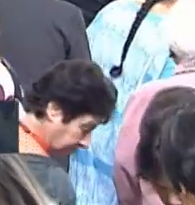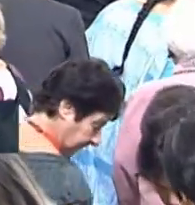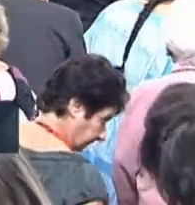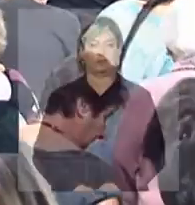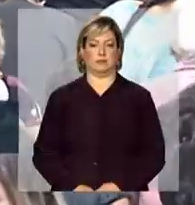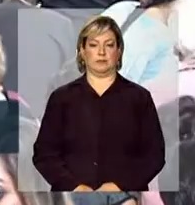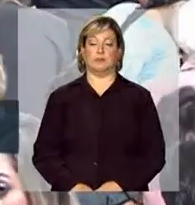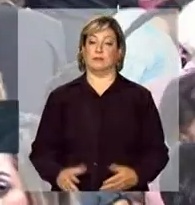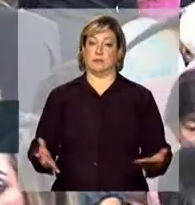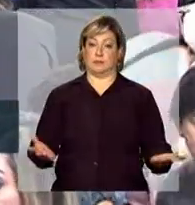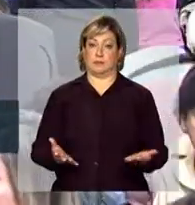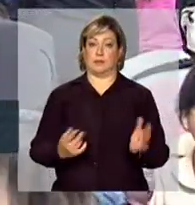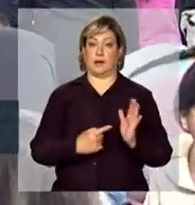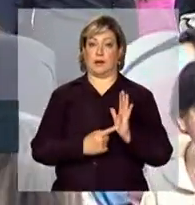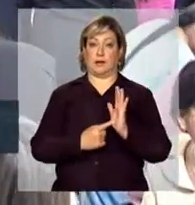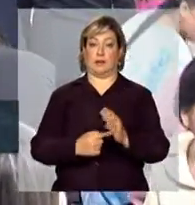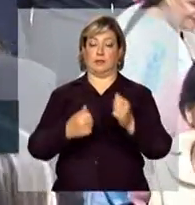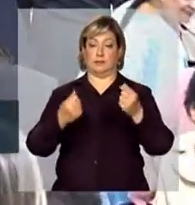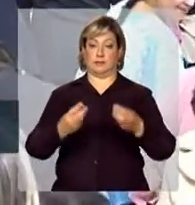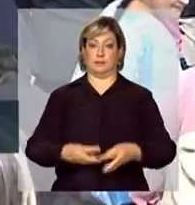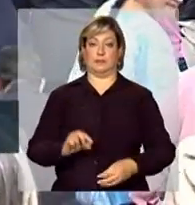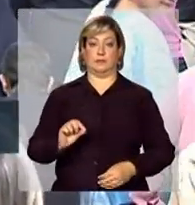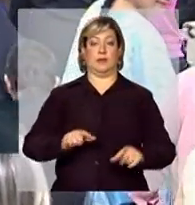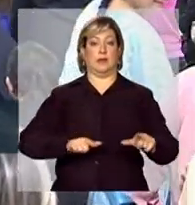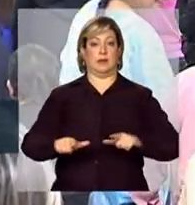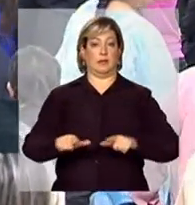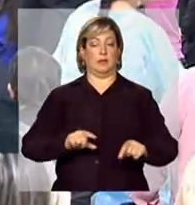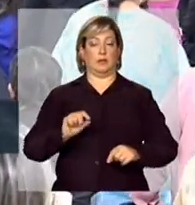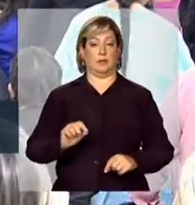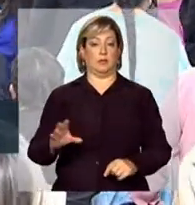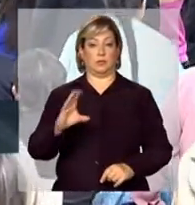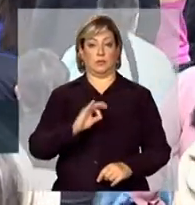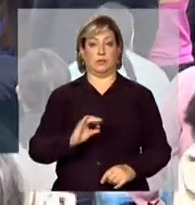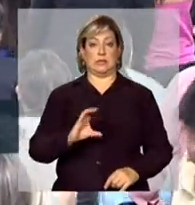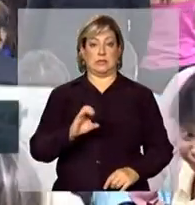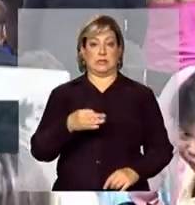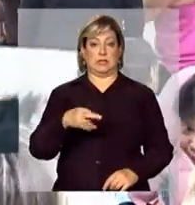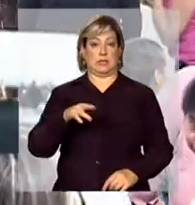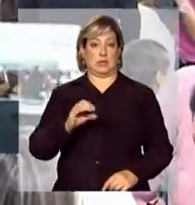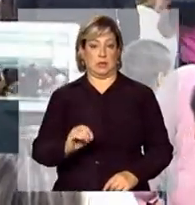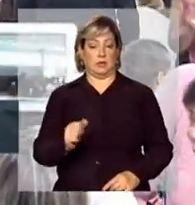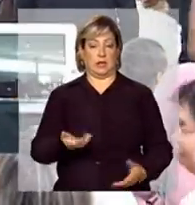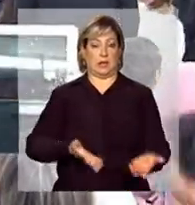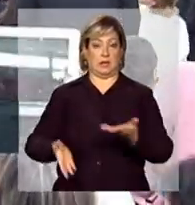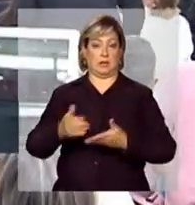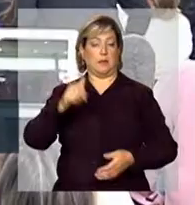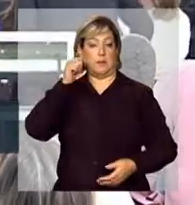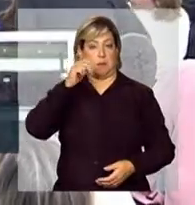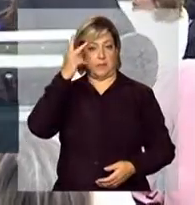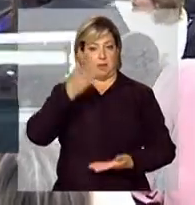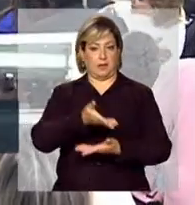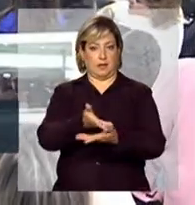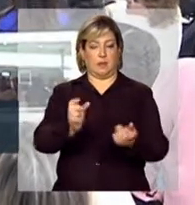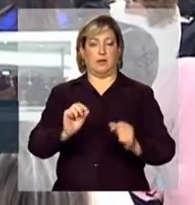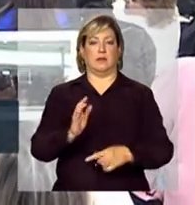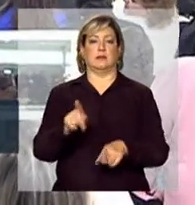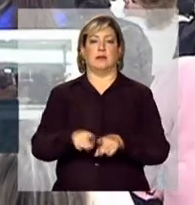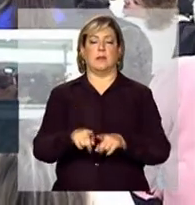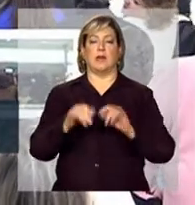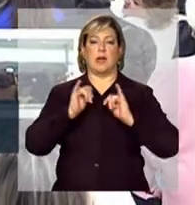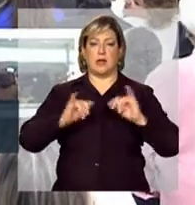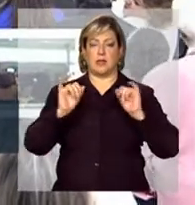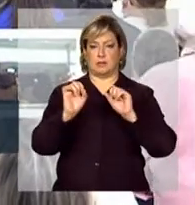eu vou ser apresentadas ações para o Centro para os centros de atendimento às mulheres em áreas de fronteira e campanhas educativas